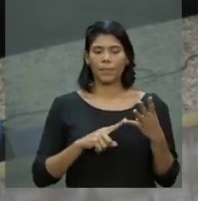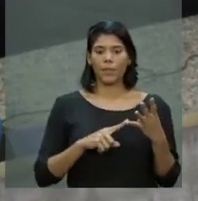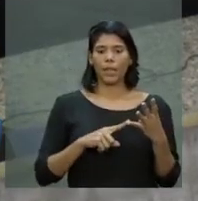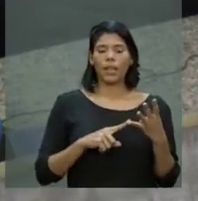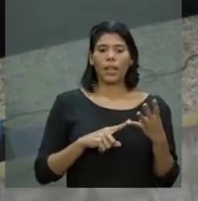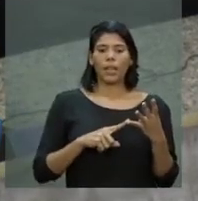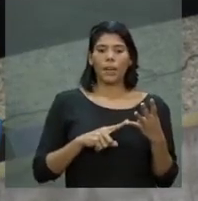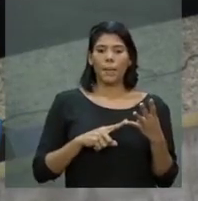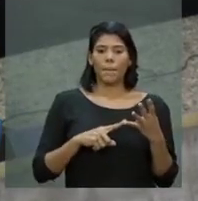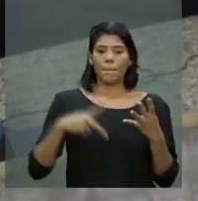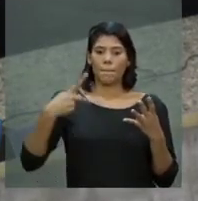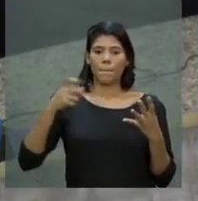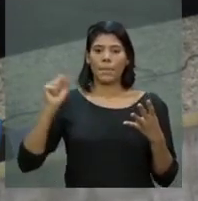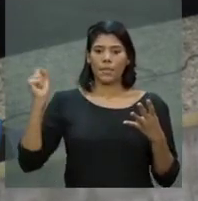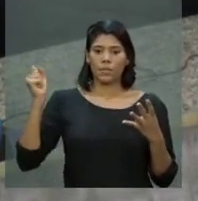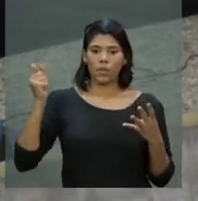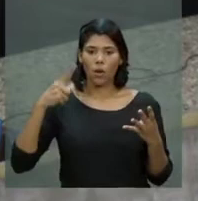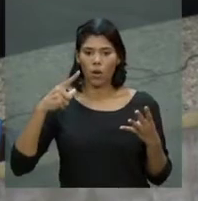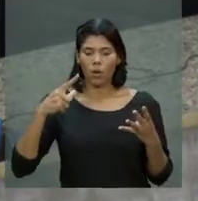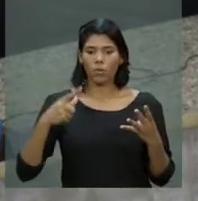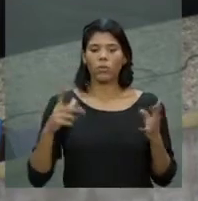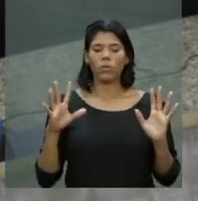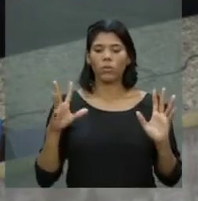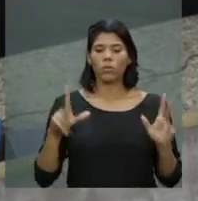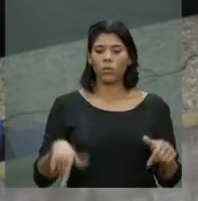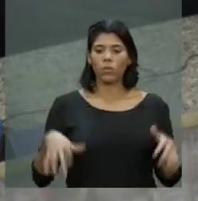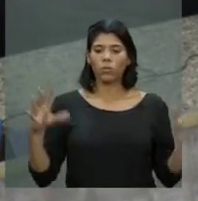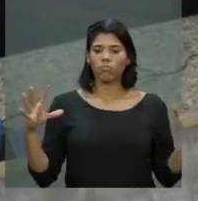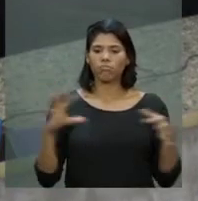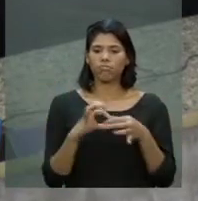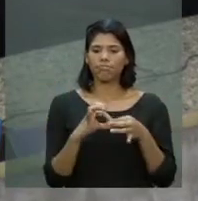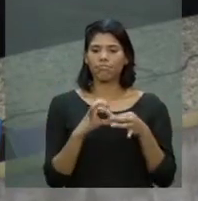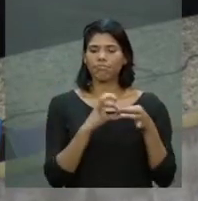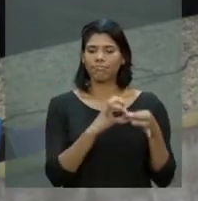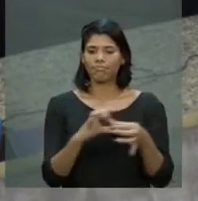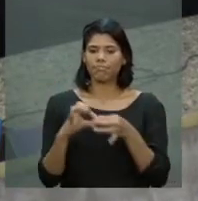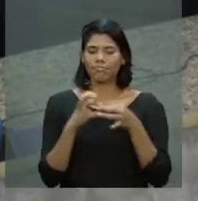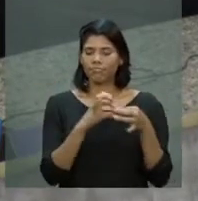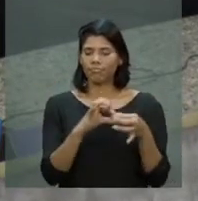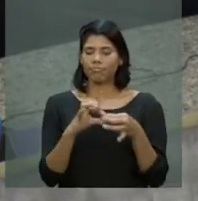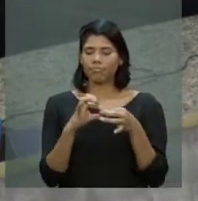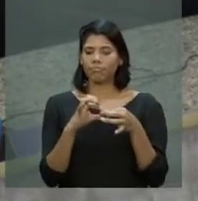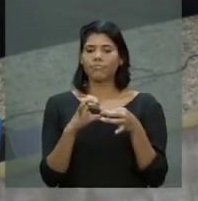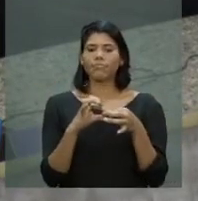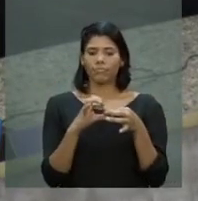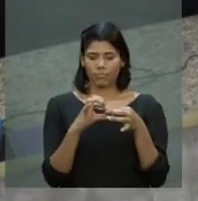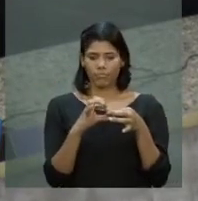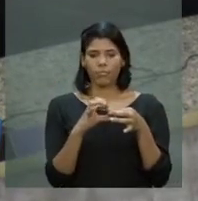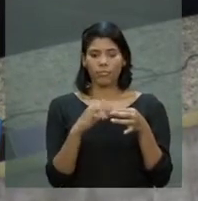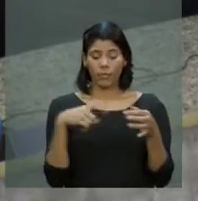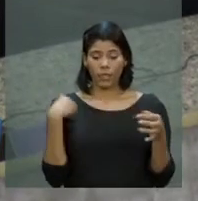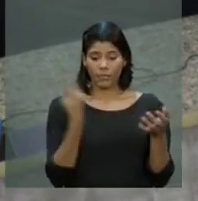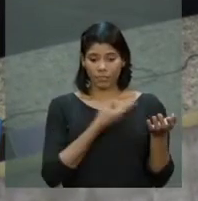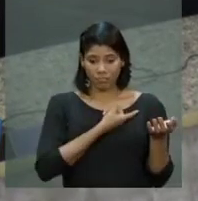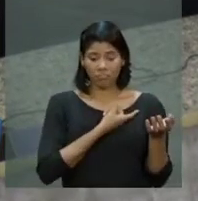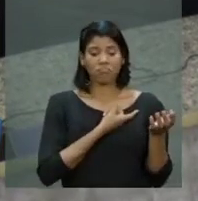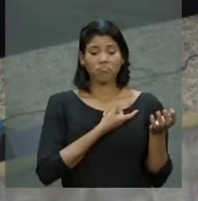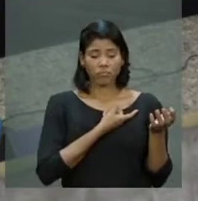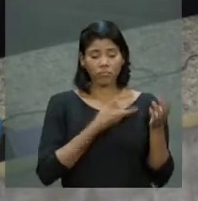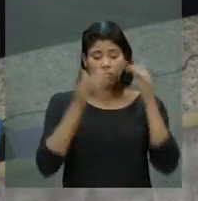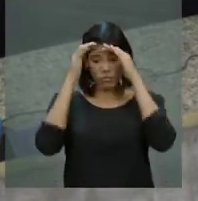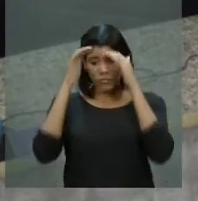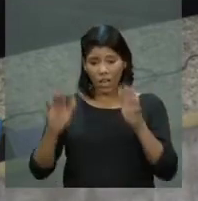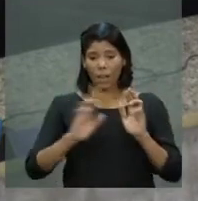os partidos que lutam e sonham para que a gente, mesmo respeitando a pluralidade